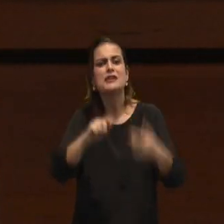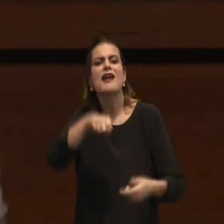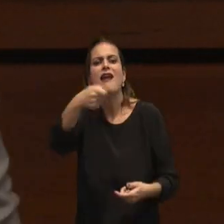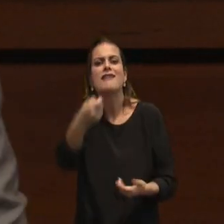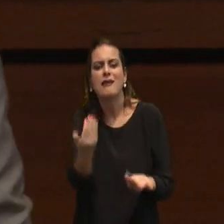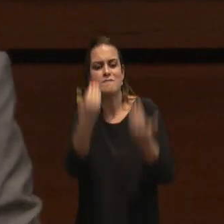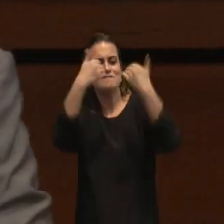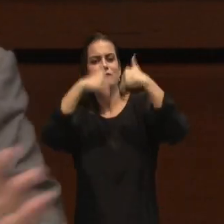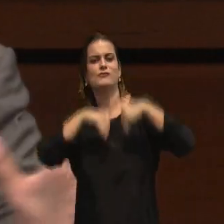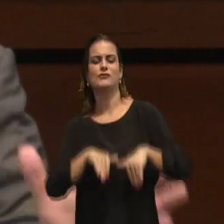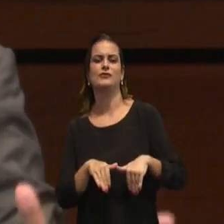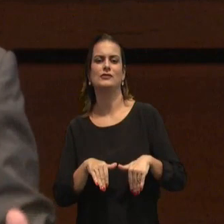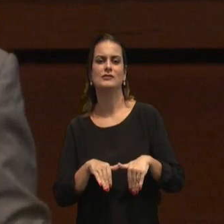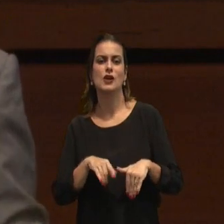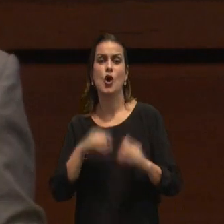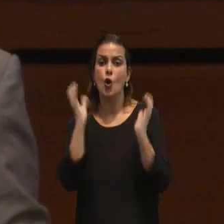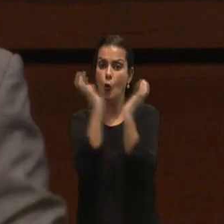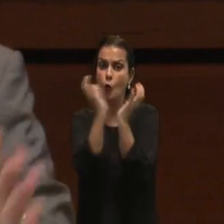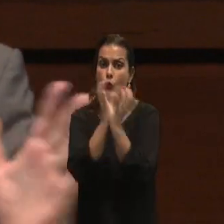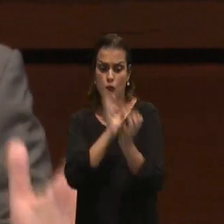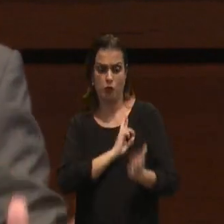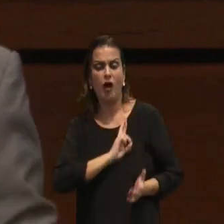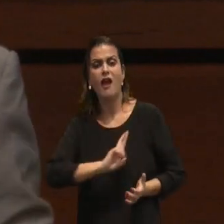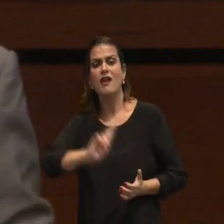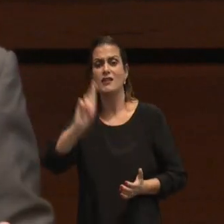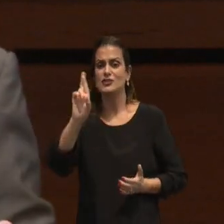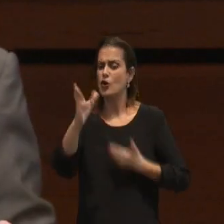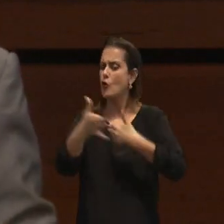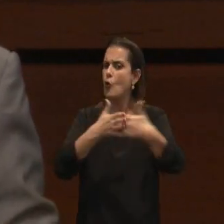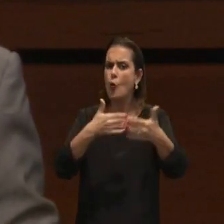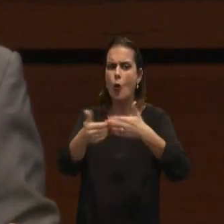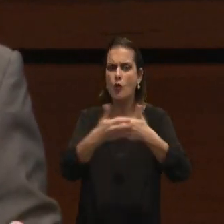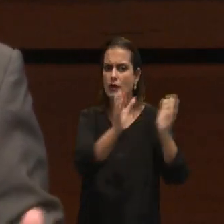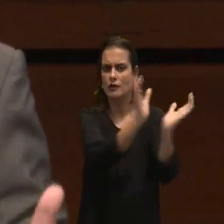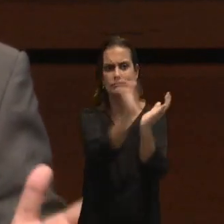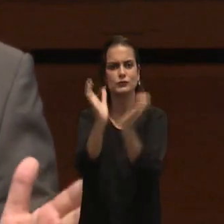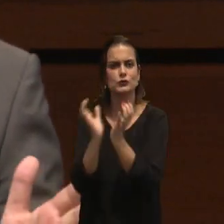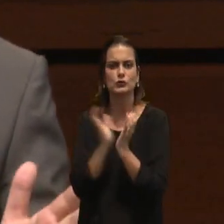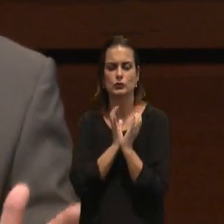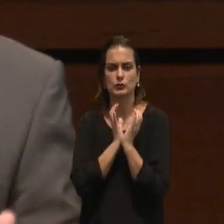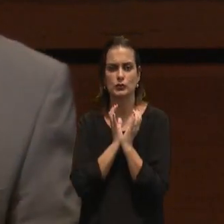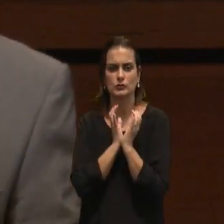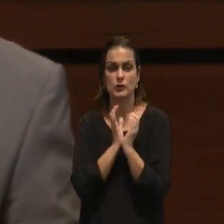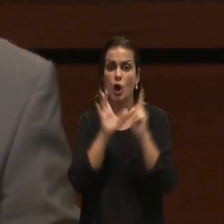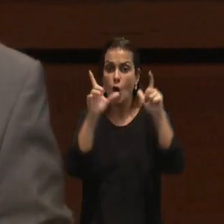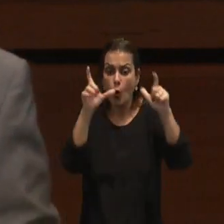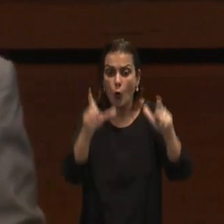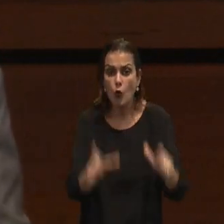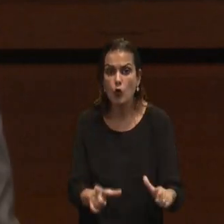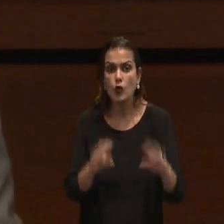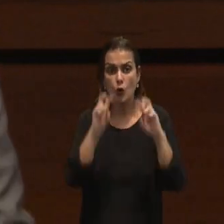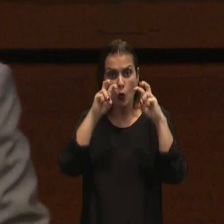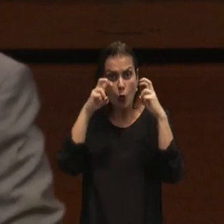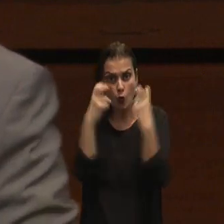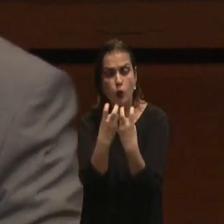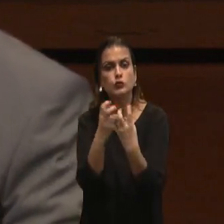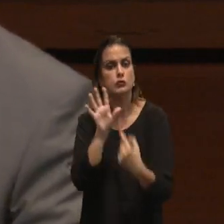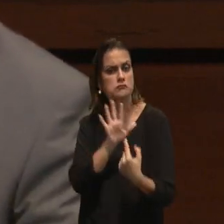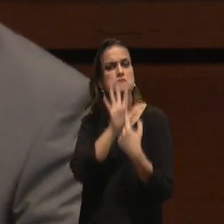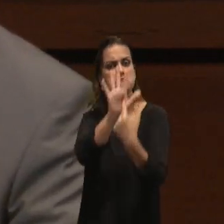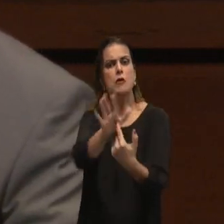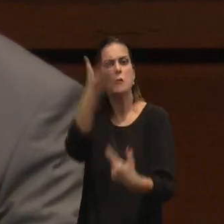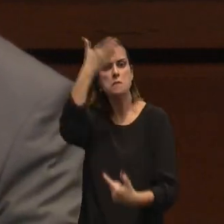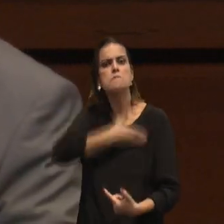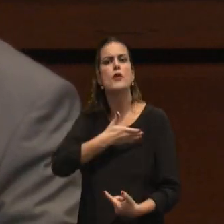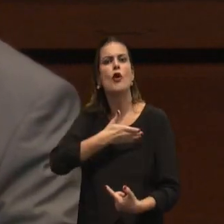identificar como grupo religioso, seja ele qualquer que seja. O local do culto, ele é símbolo desta